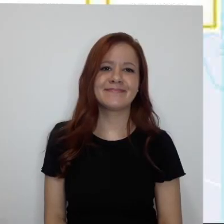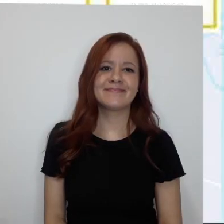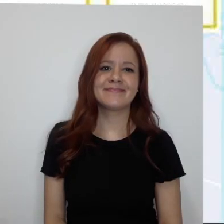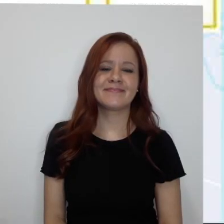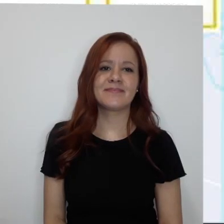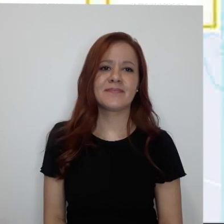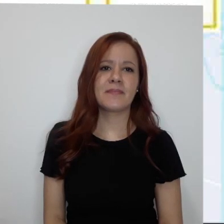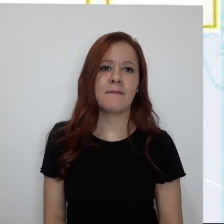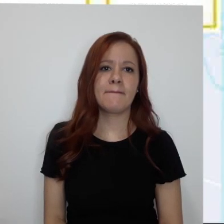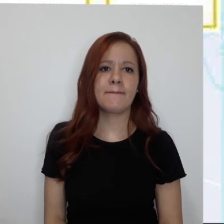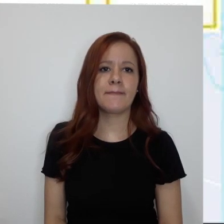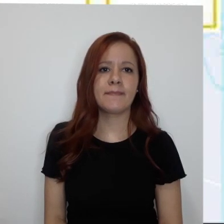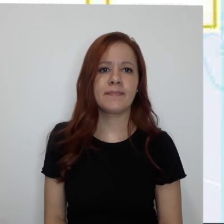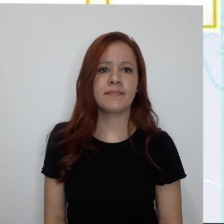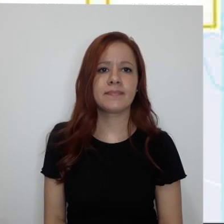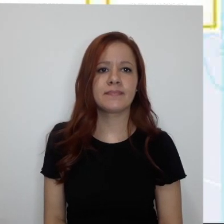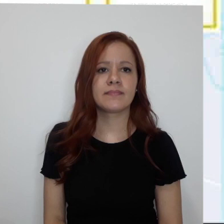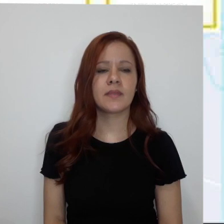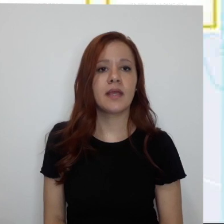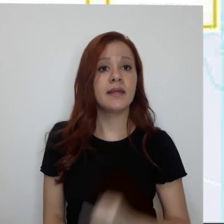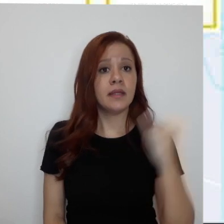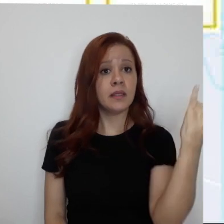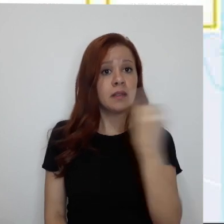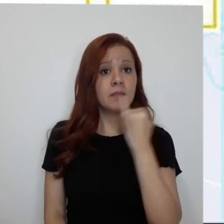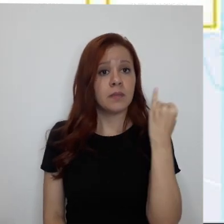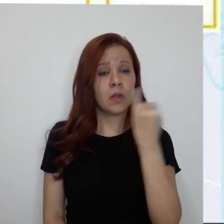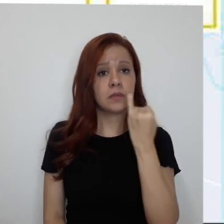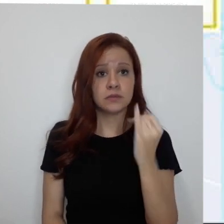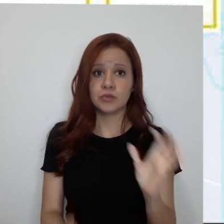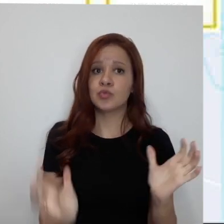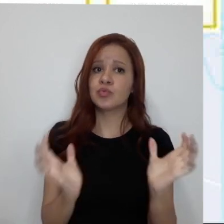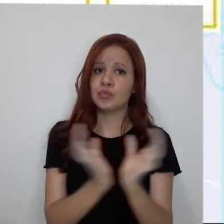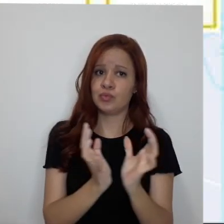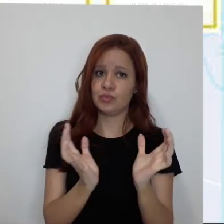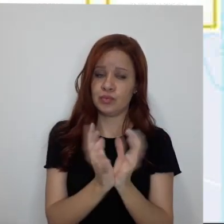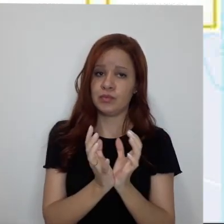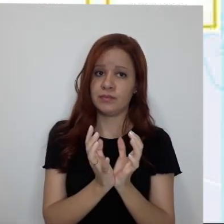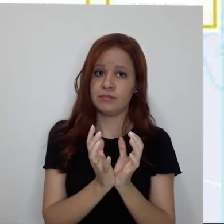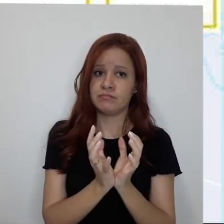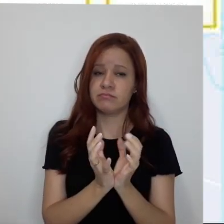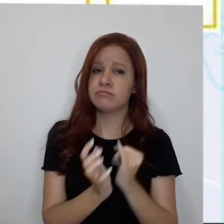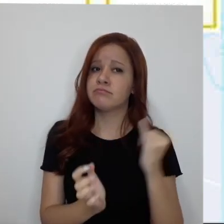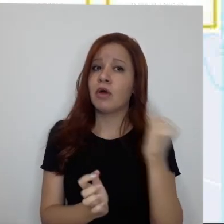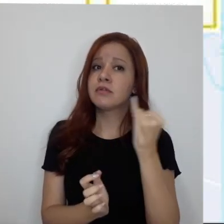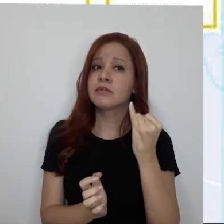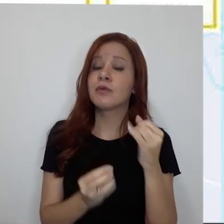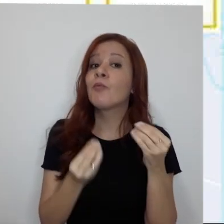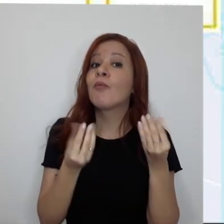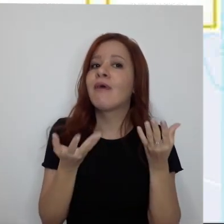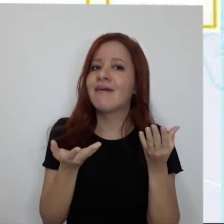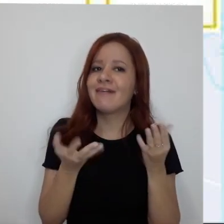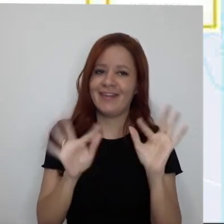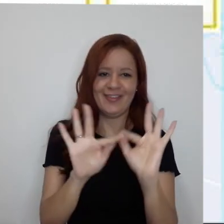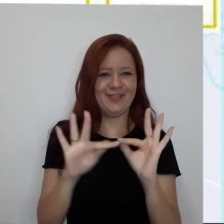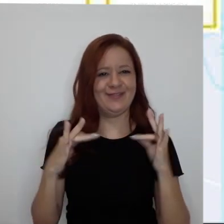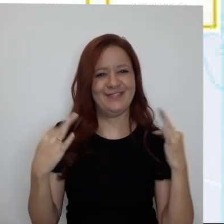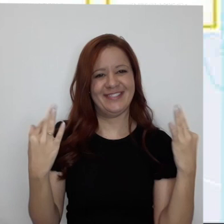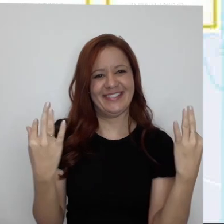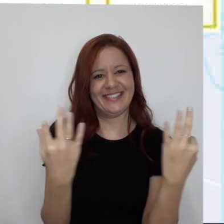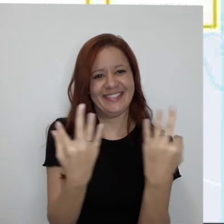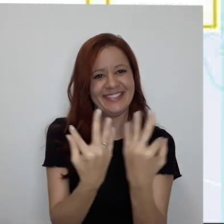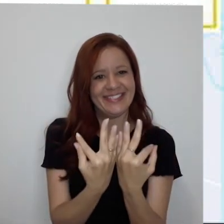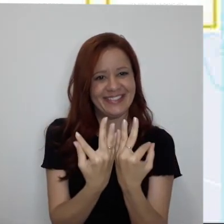Mas a gente vai falar de um importante grupo social do qual nós fazemos parte, que é a família. A família é um